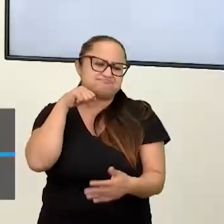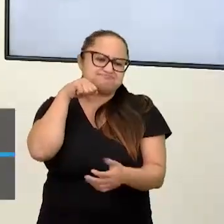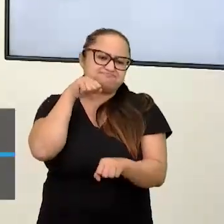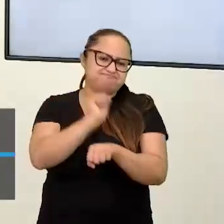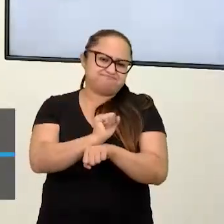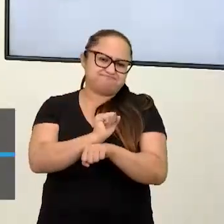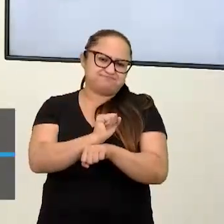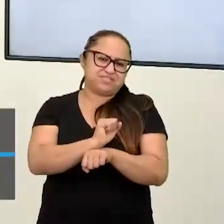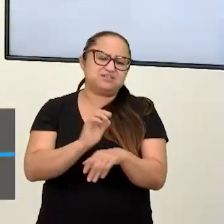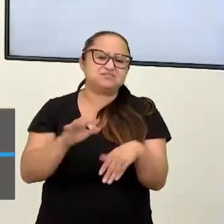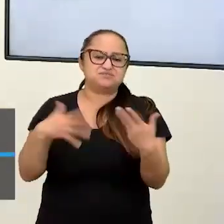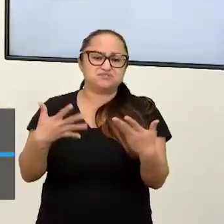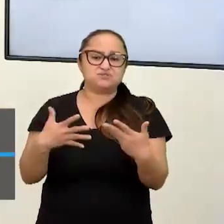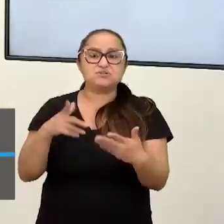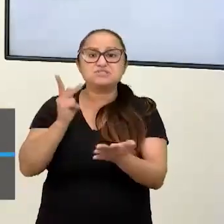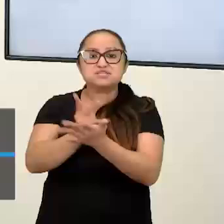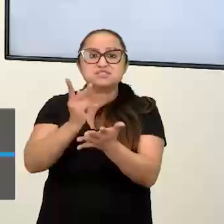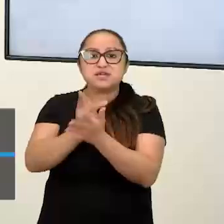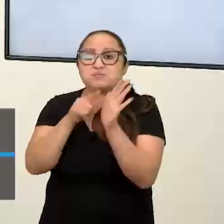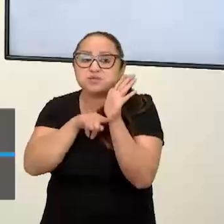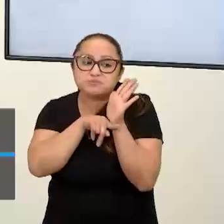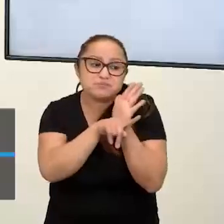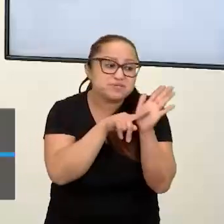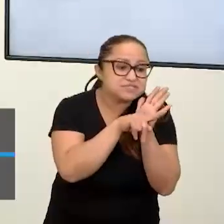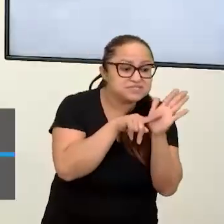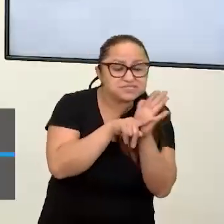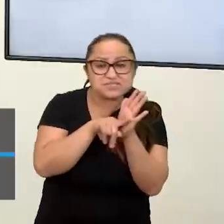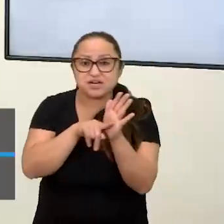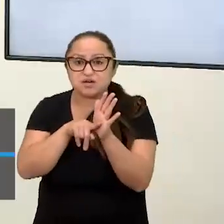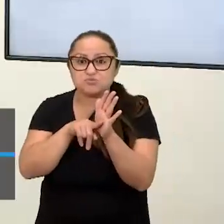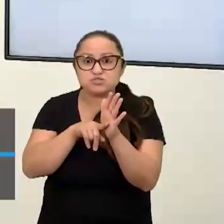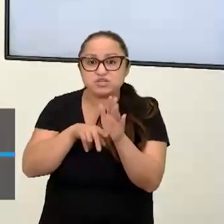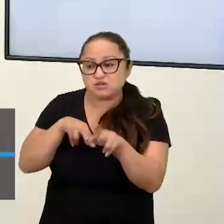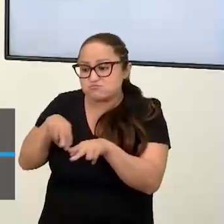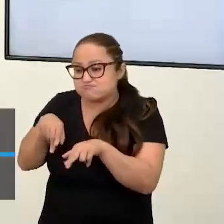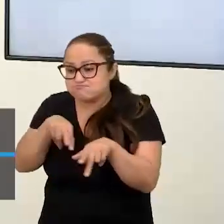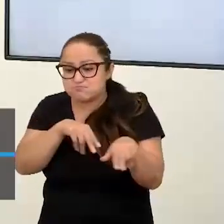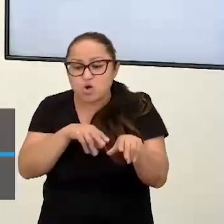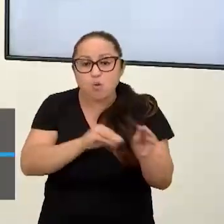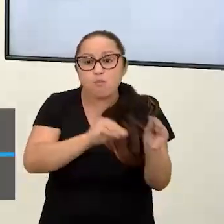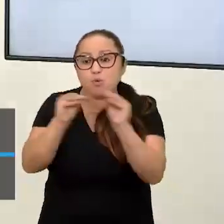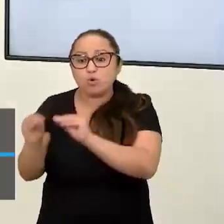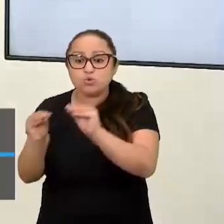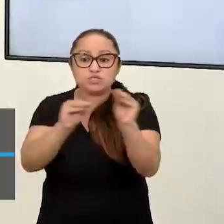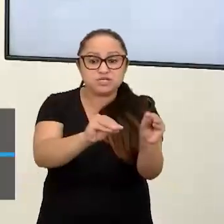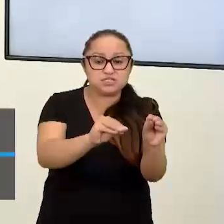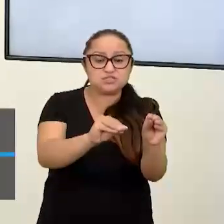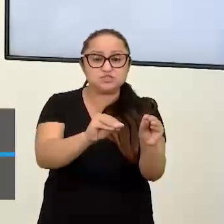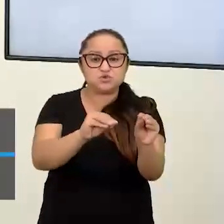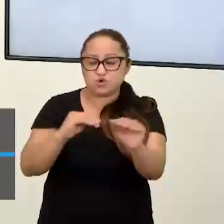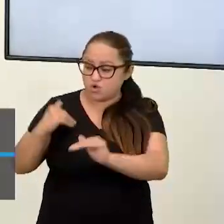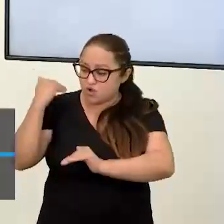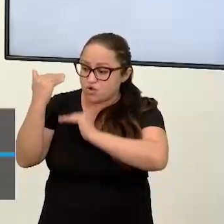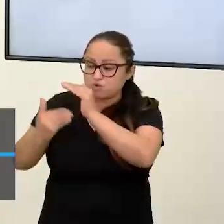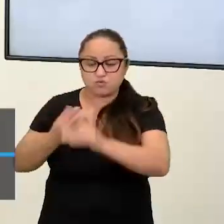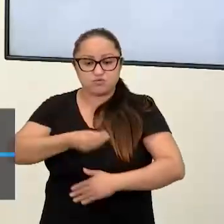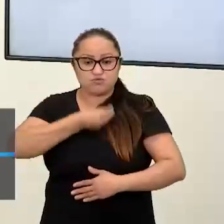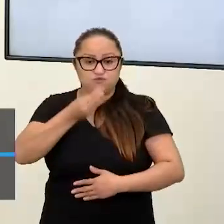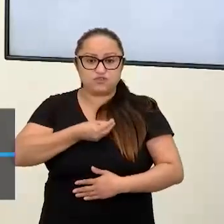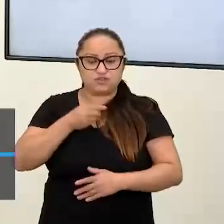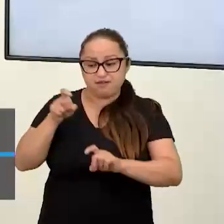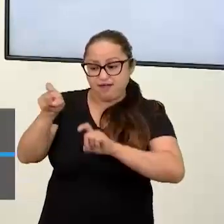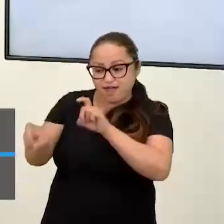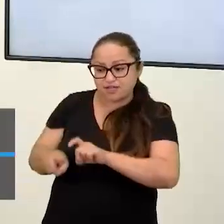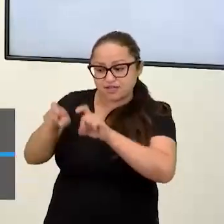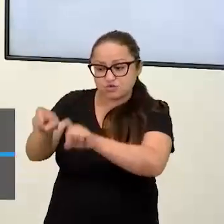nômades, caçando, coletando, e nos estabelecemos e construímos uma vida juntos e identificamos na agricultura